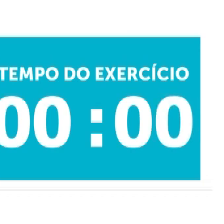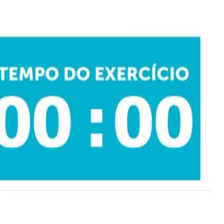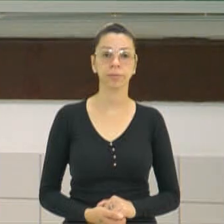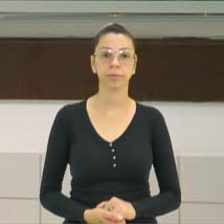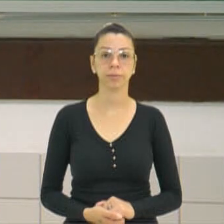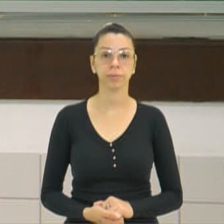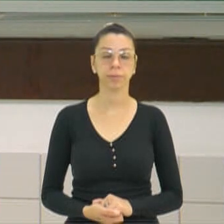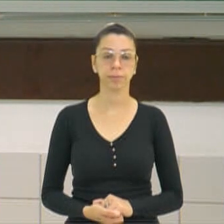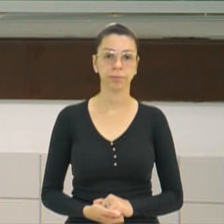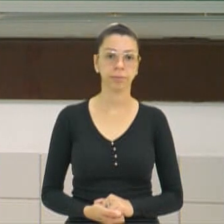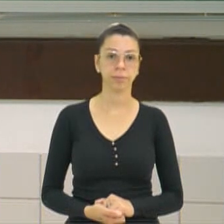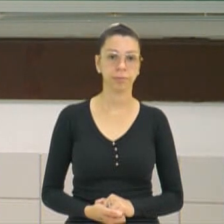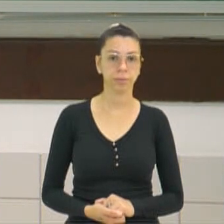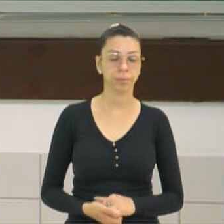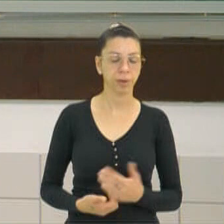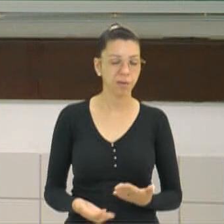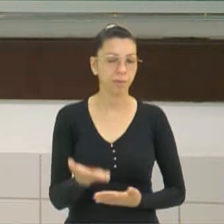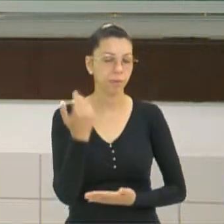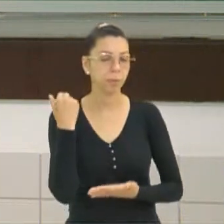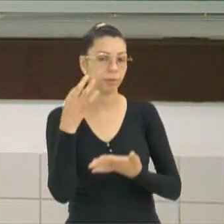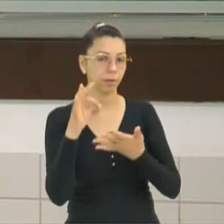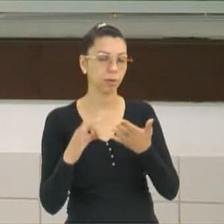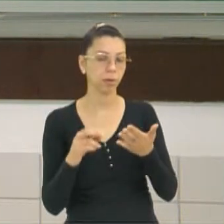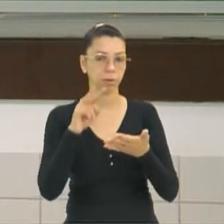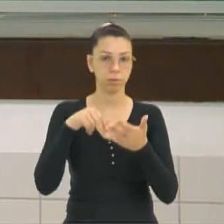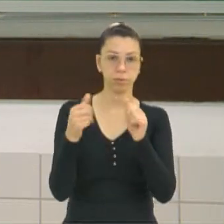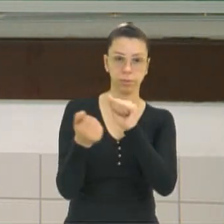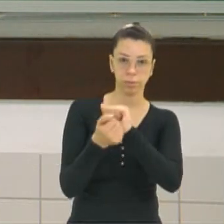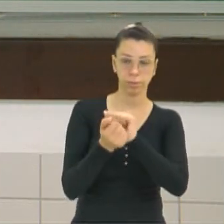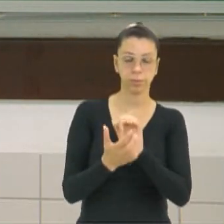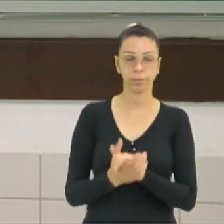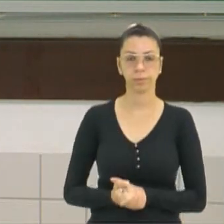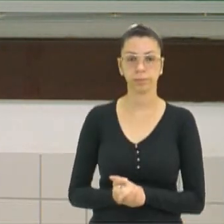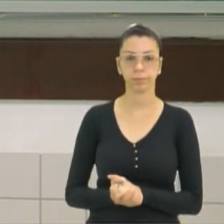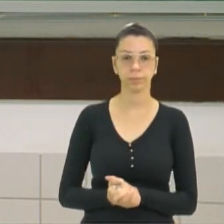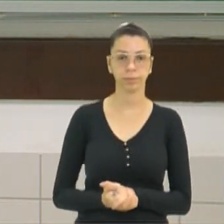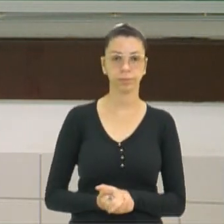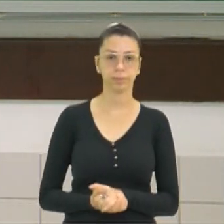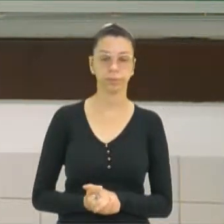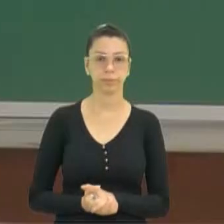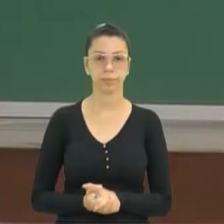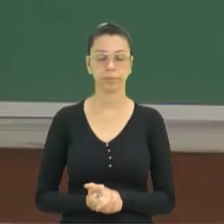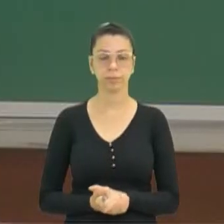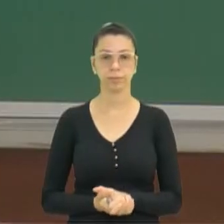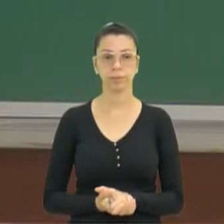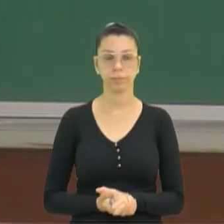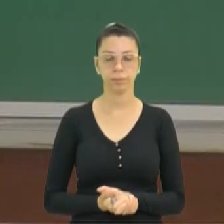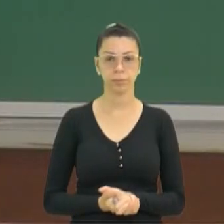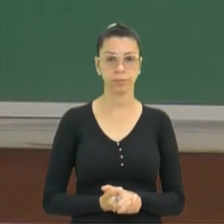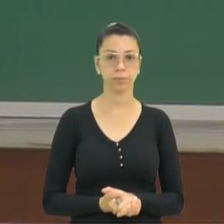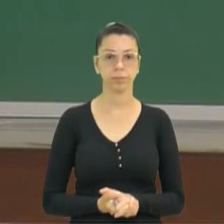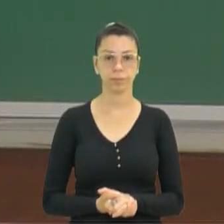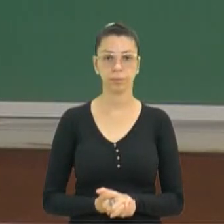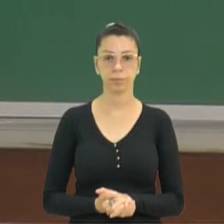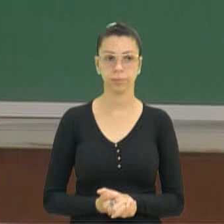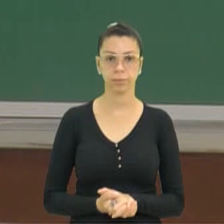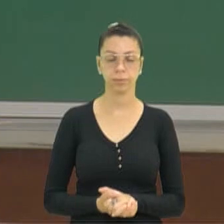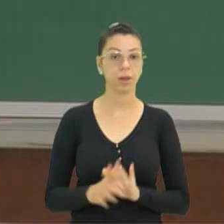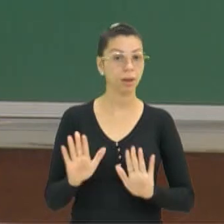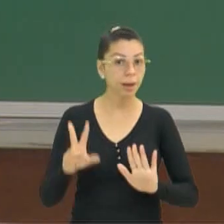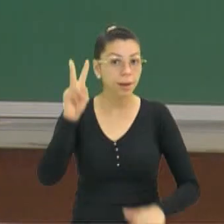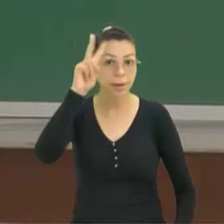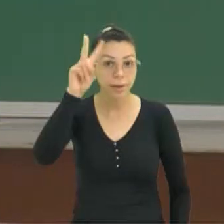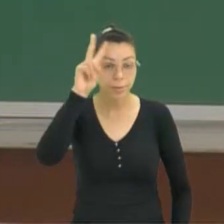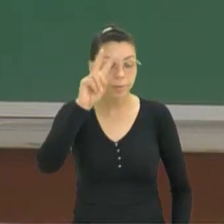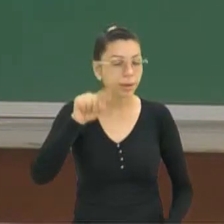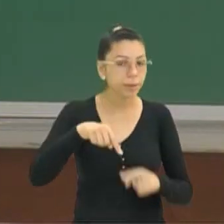Let's check. Vamos checar e vamos ler juntos aqui. Então, bora lá. Olha só. No one would be... Ah, lembrei de uma coisa que eu vou